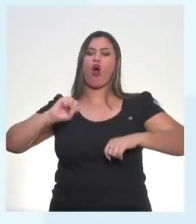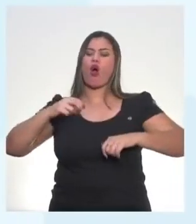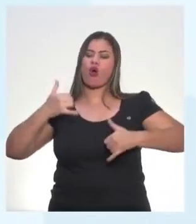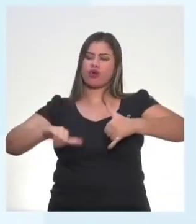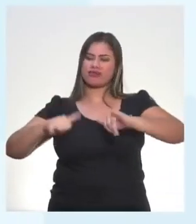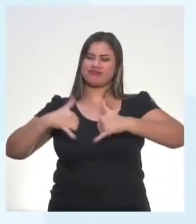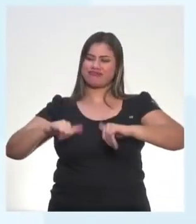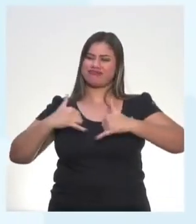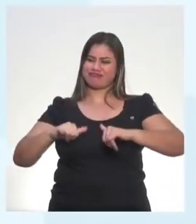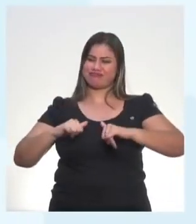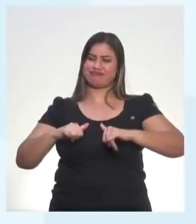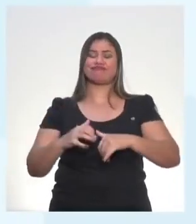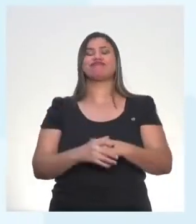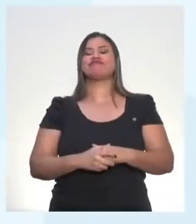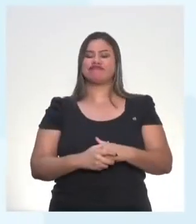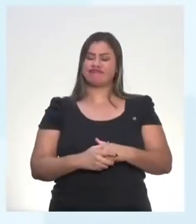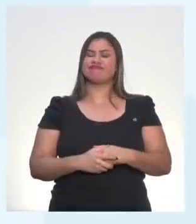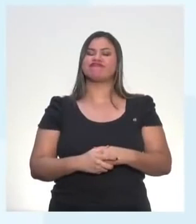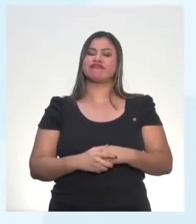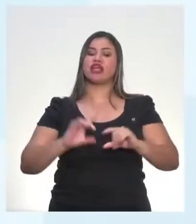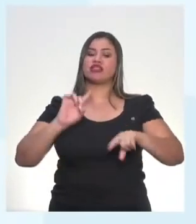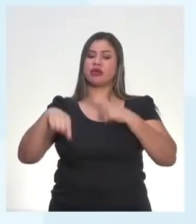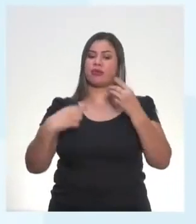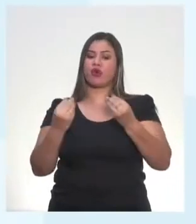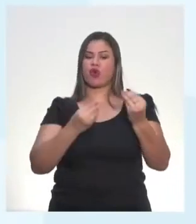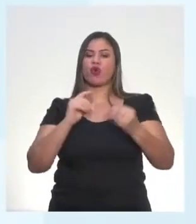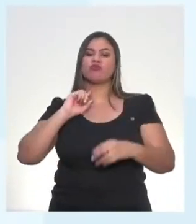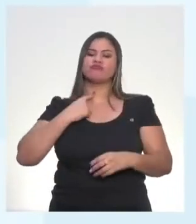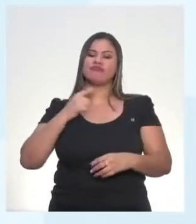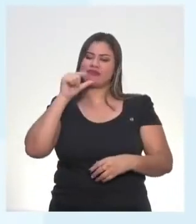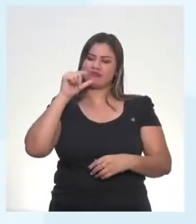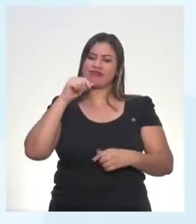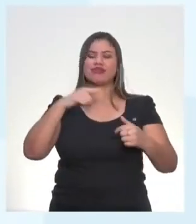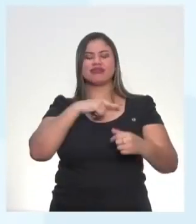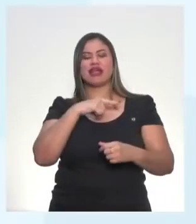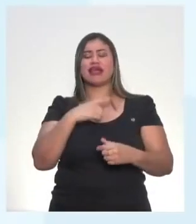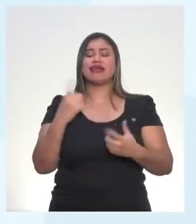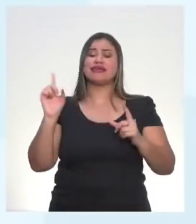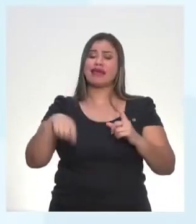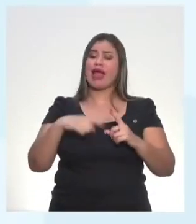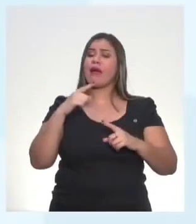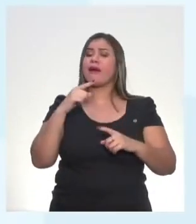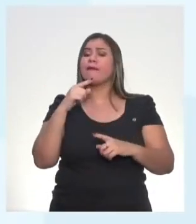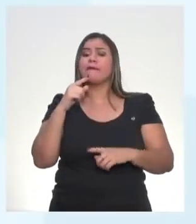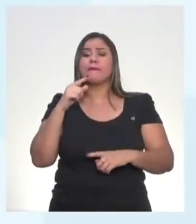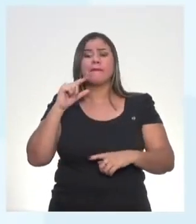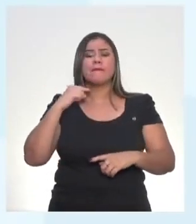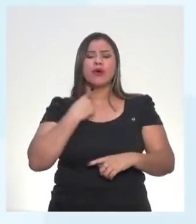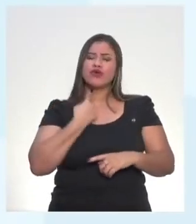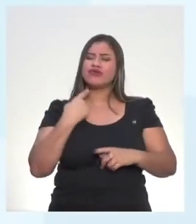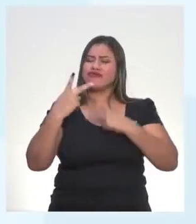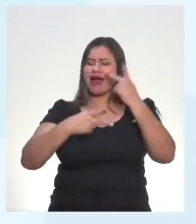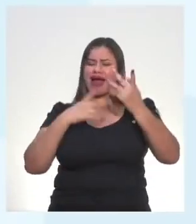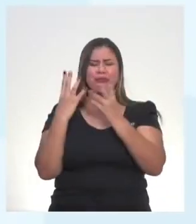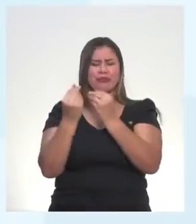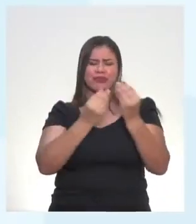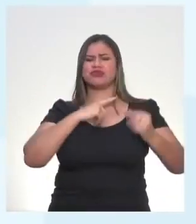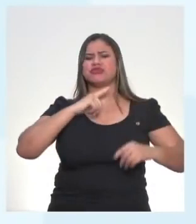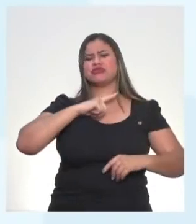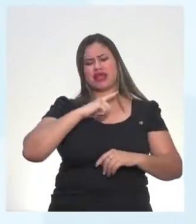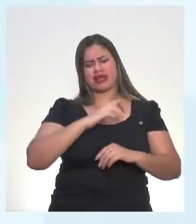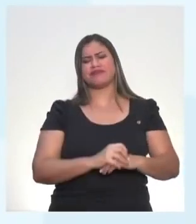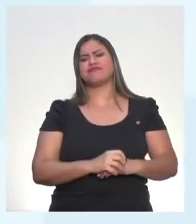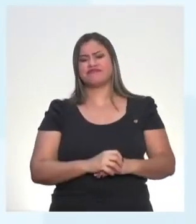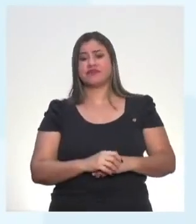coloco lá, ou energia, eu vou causar a poluição hídrica. E é uma poluição muito falada também além da atmosférica, né? A gente